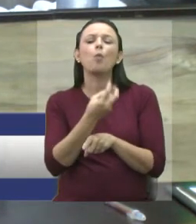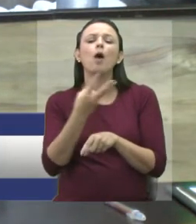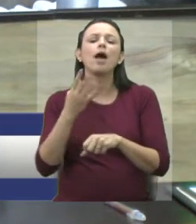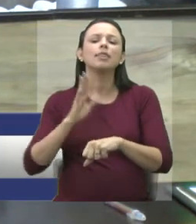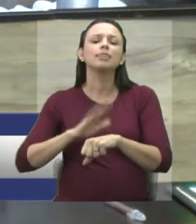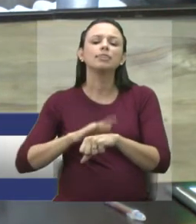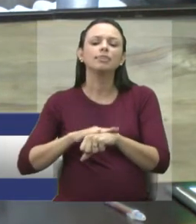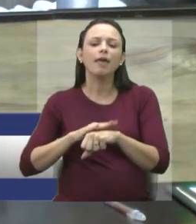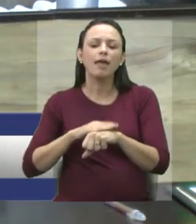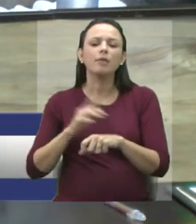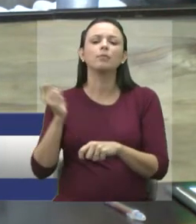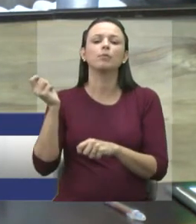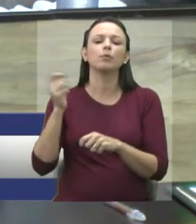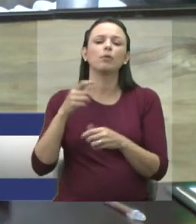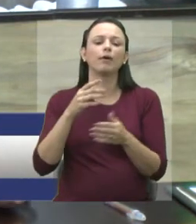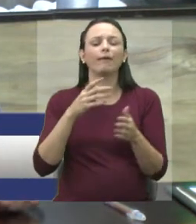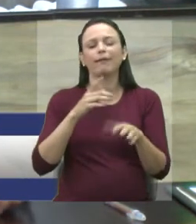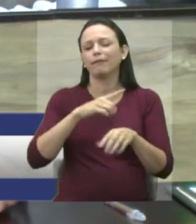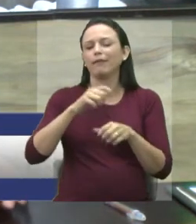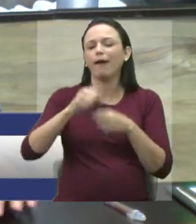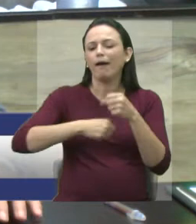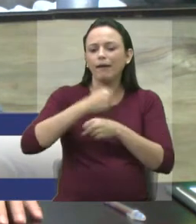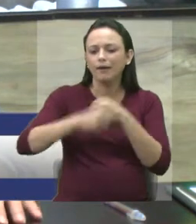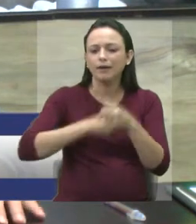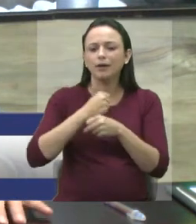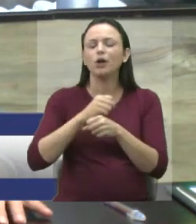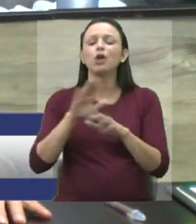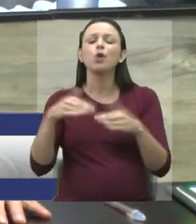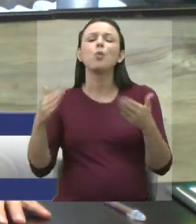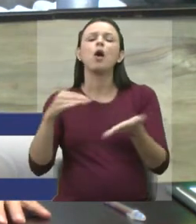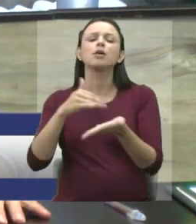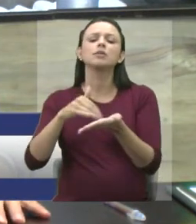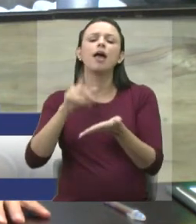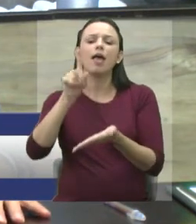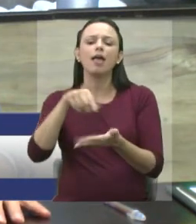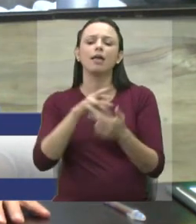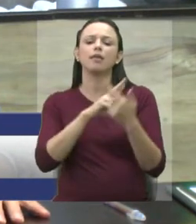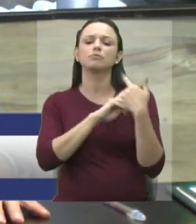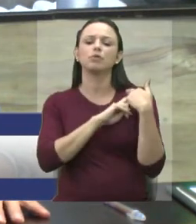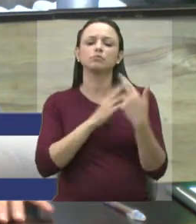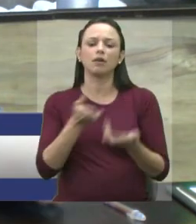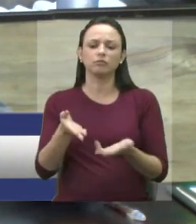é concedido e qual é a secretaria responsável?